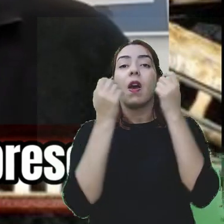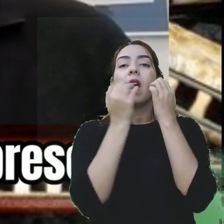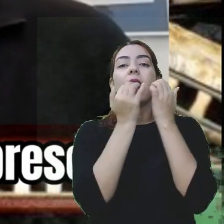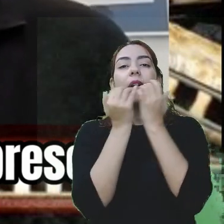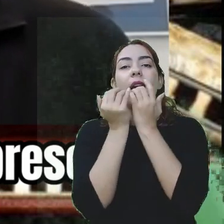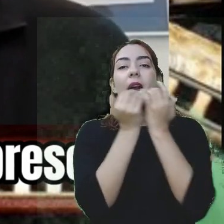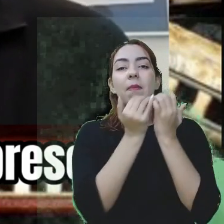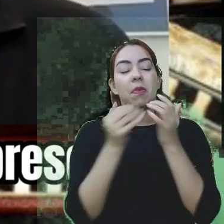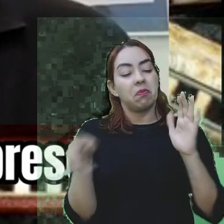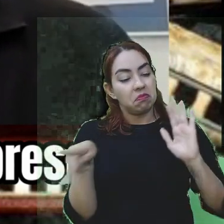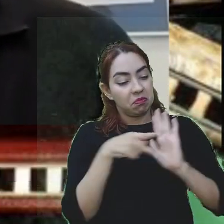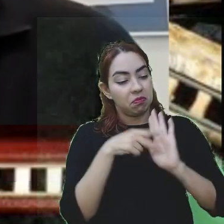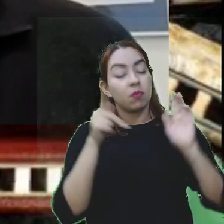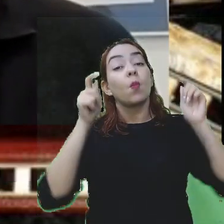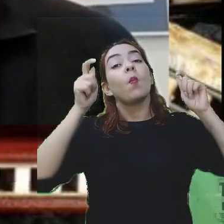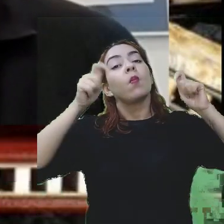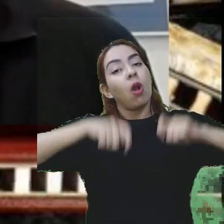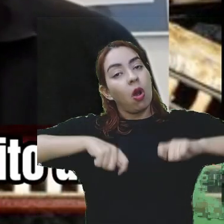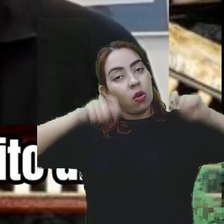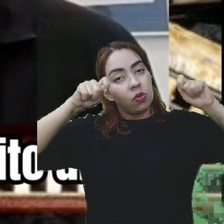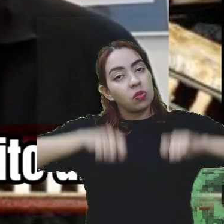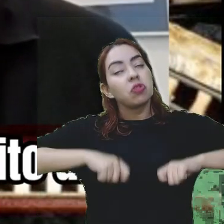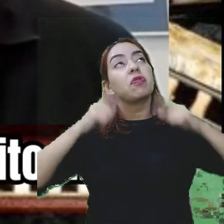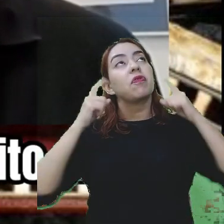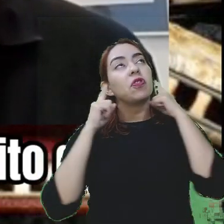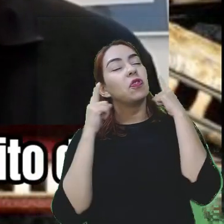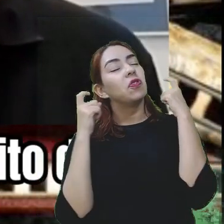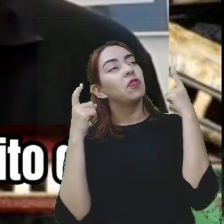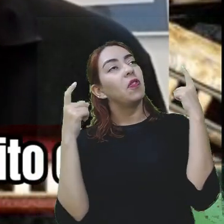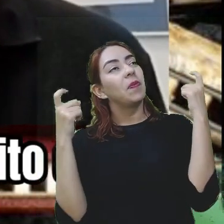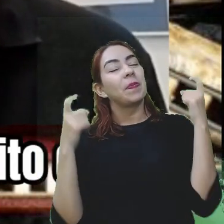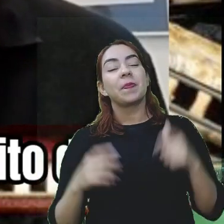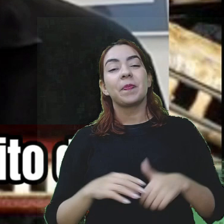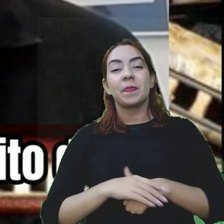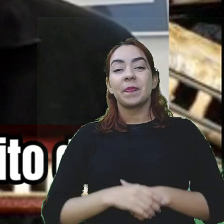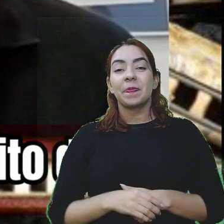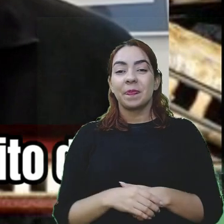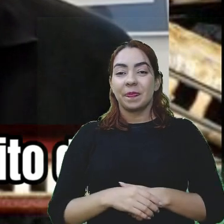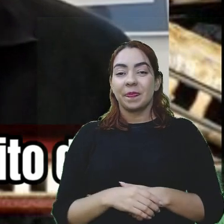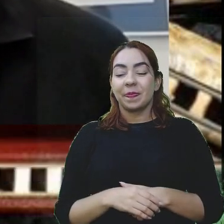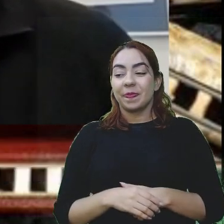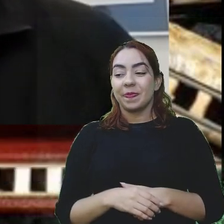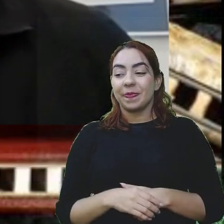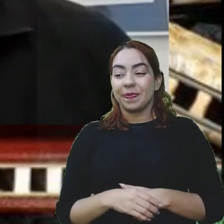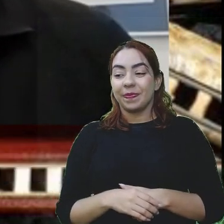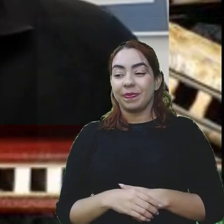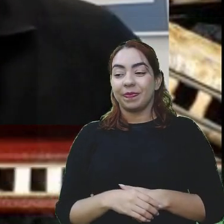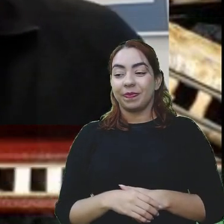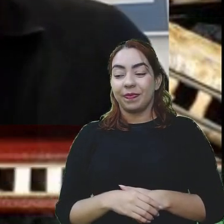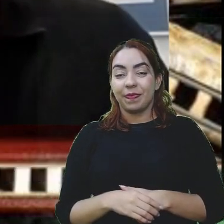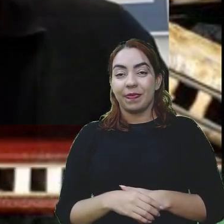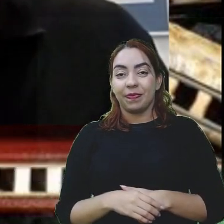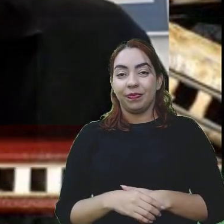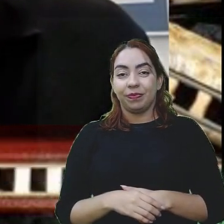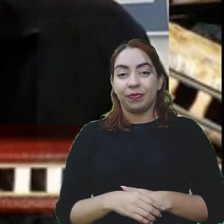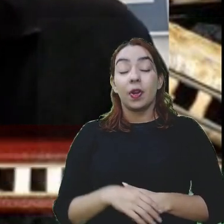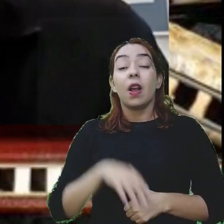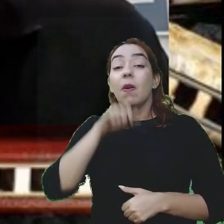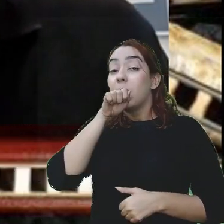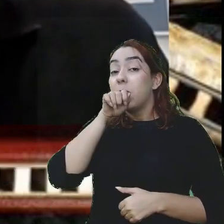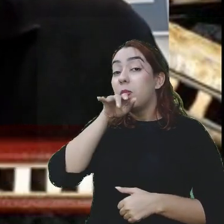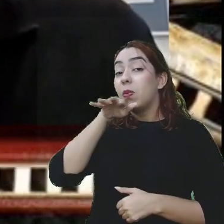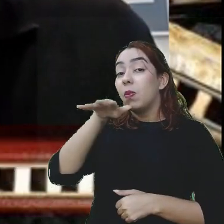que a harmônica apresenta. Isso mesmo. Você falou uma coisa que eu também falo muito disso, é do sopro e do aspiro,